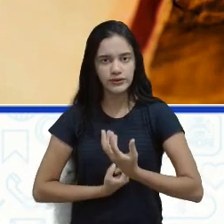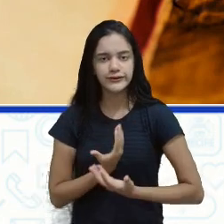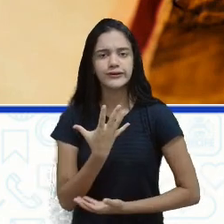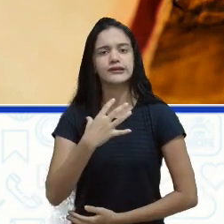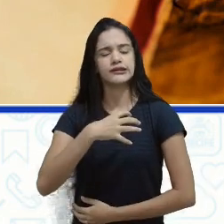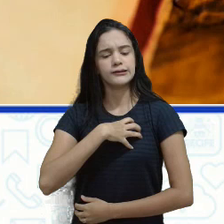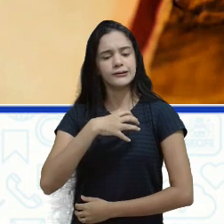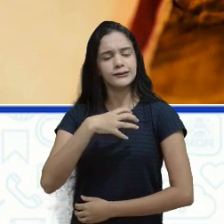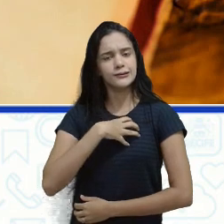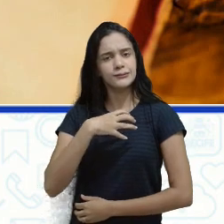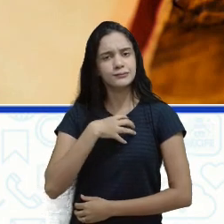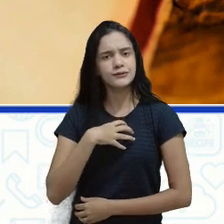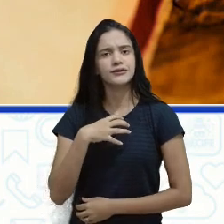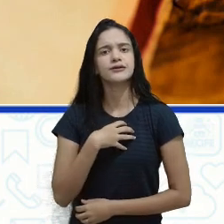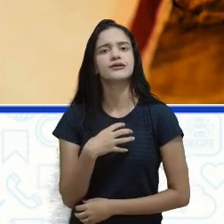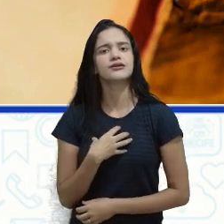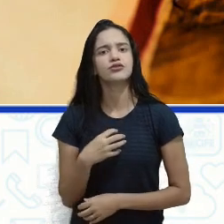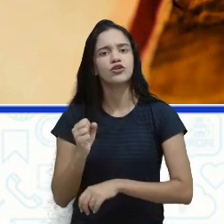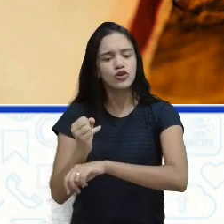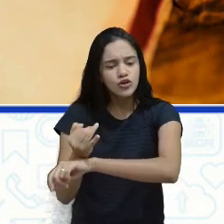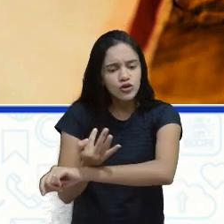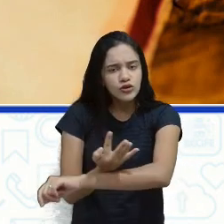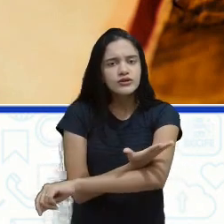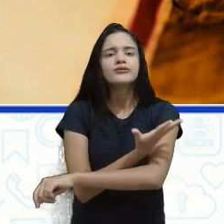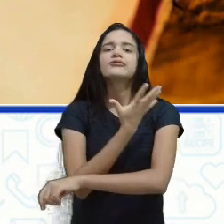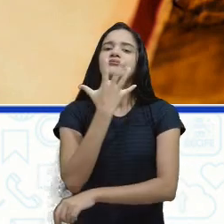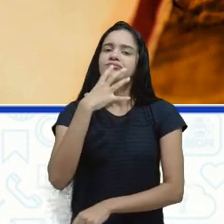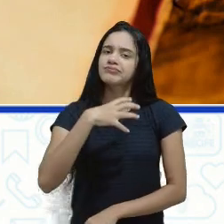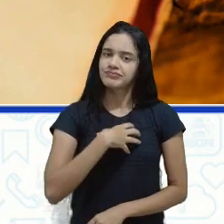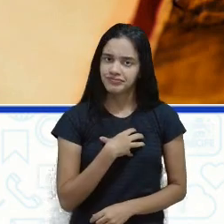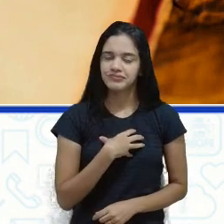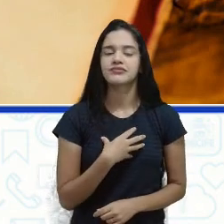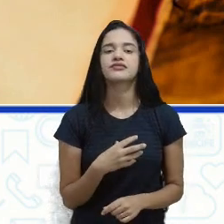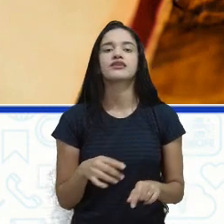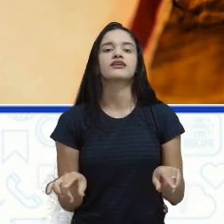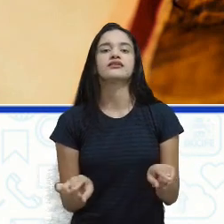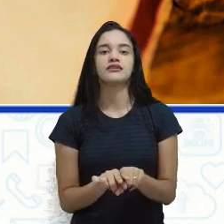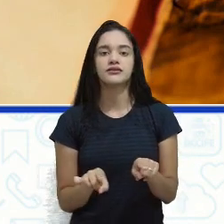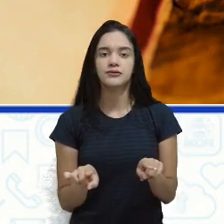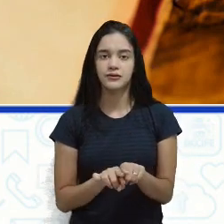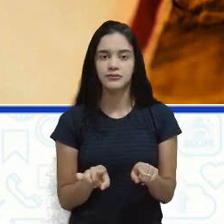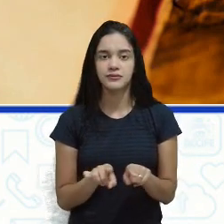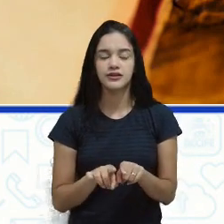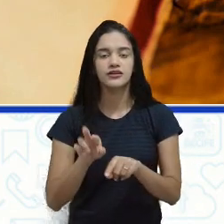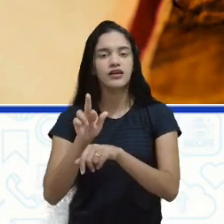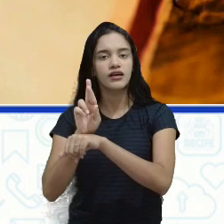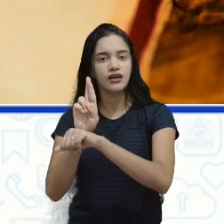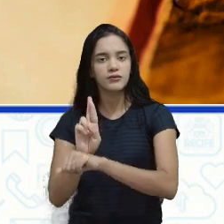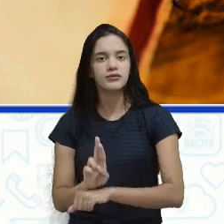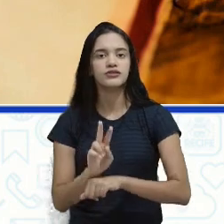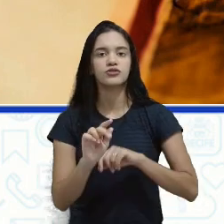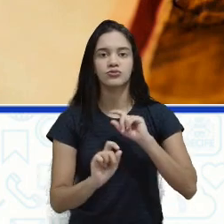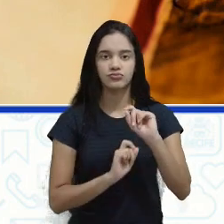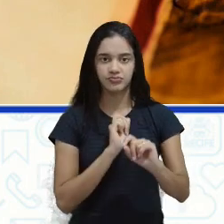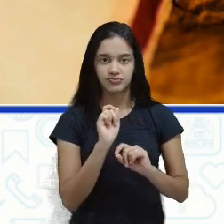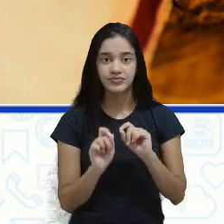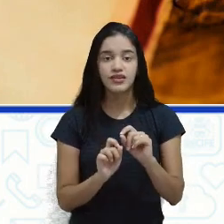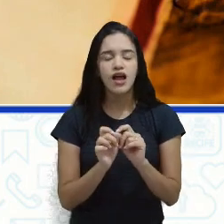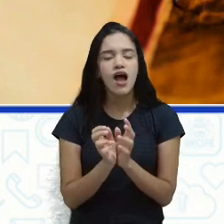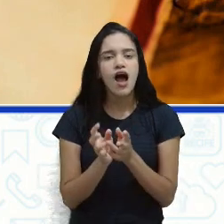representa sentimento, não é? Estado de alma, não é? A poesia também representa